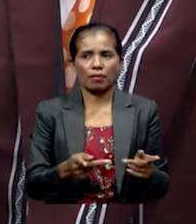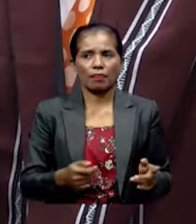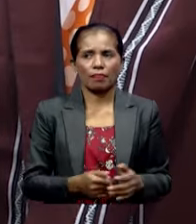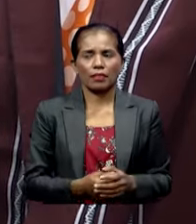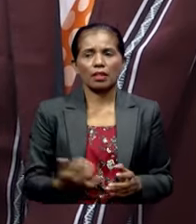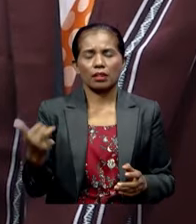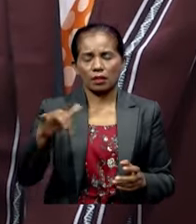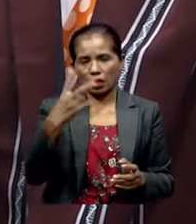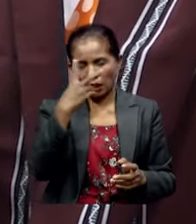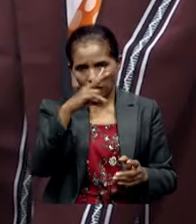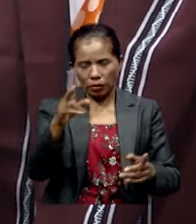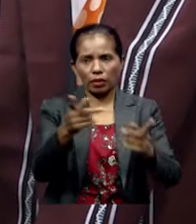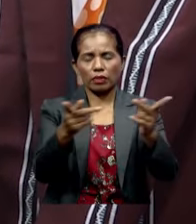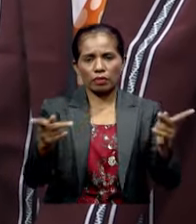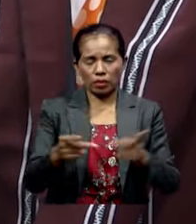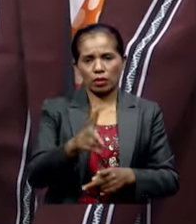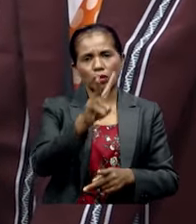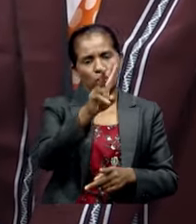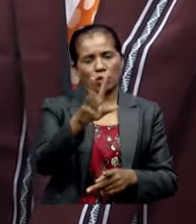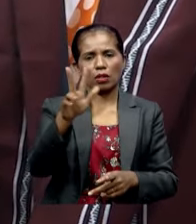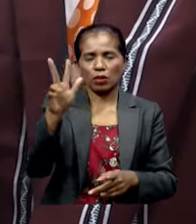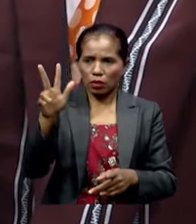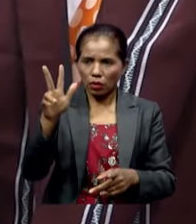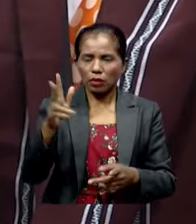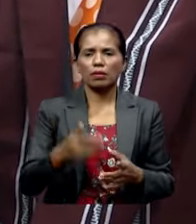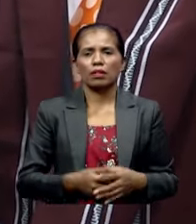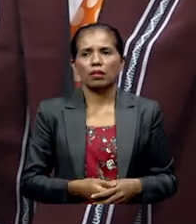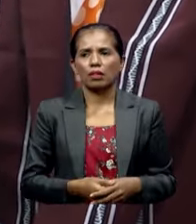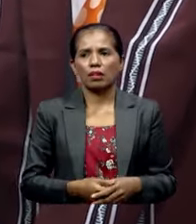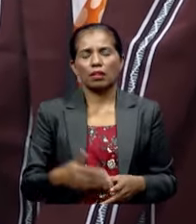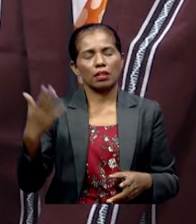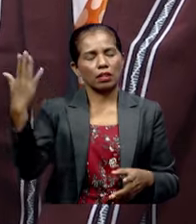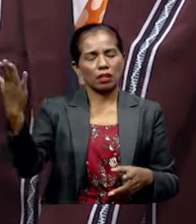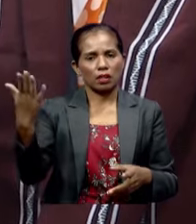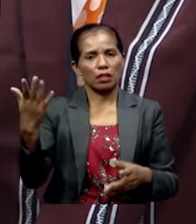Sira are ona fatin rua katulu e sore no ba.